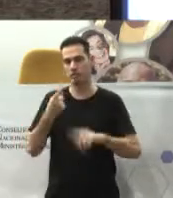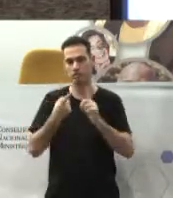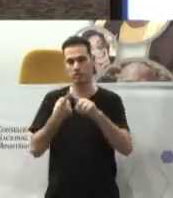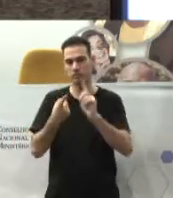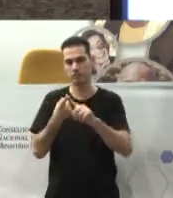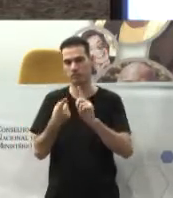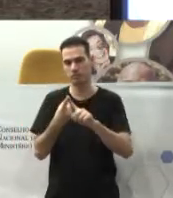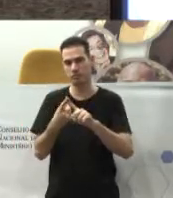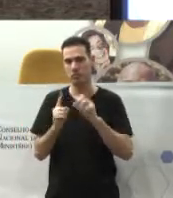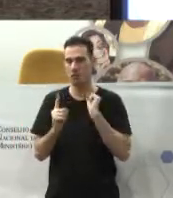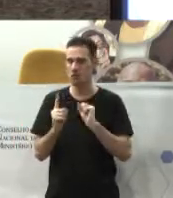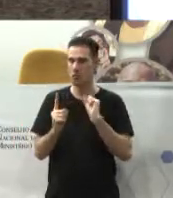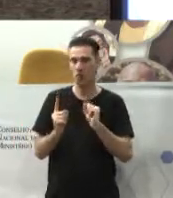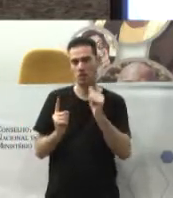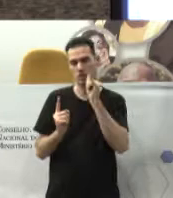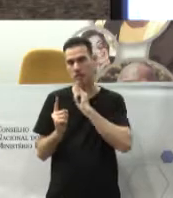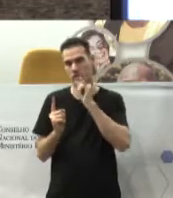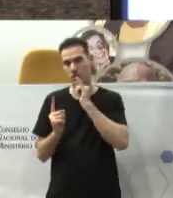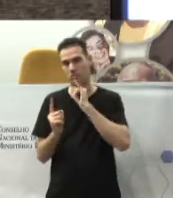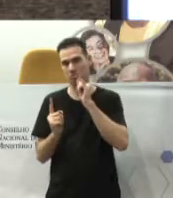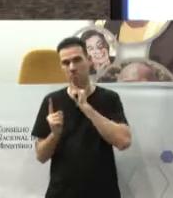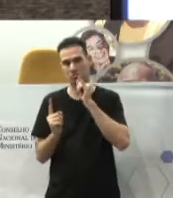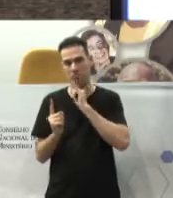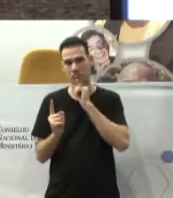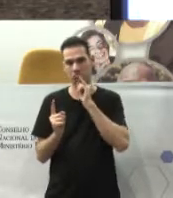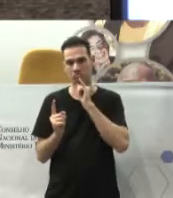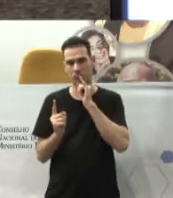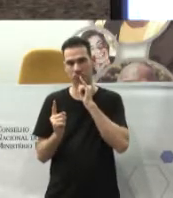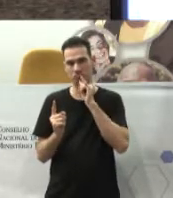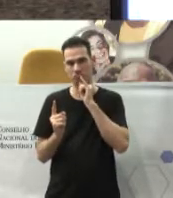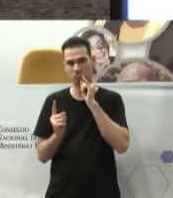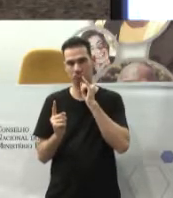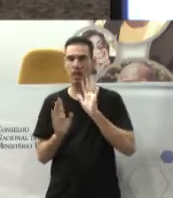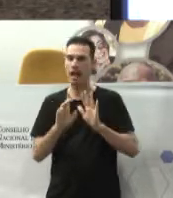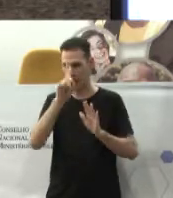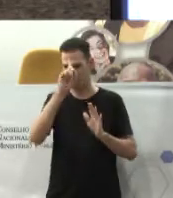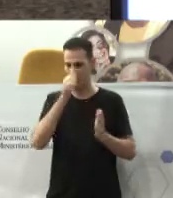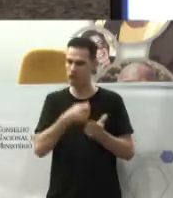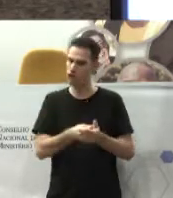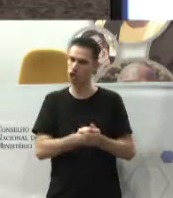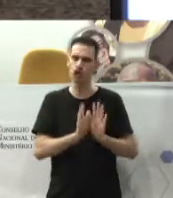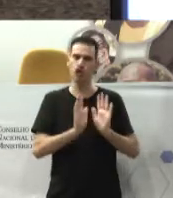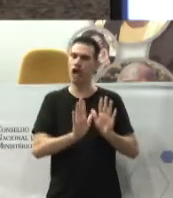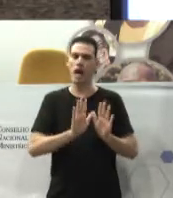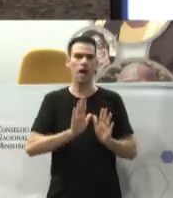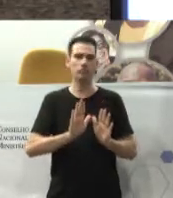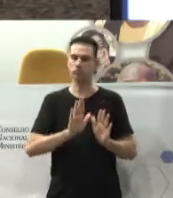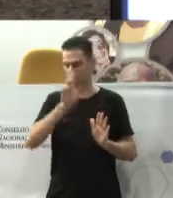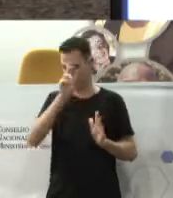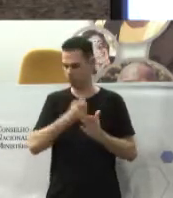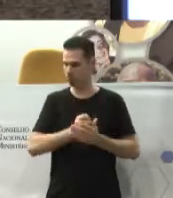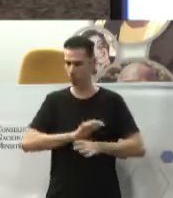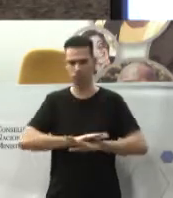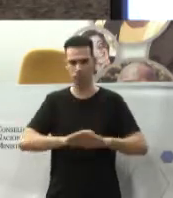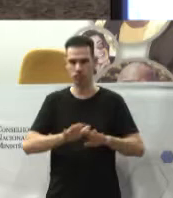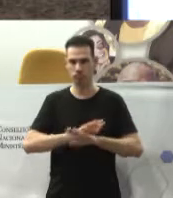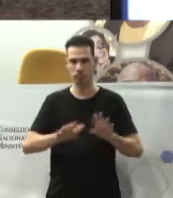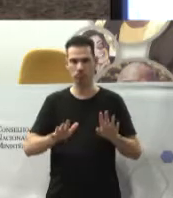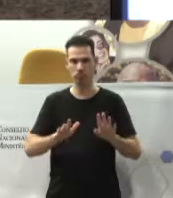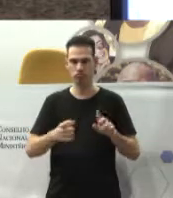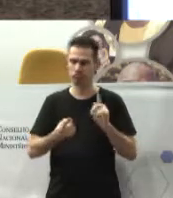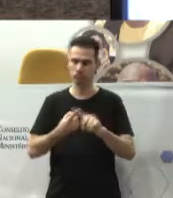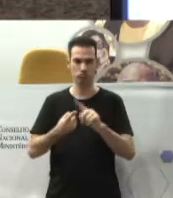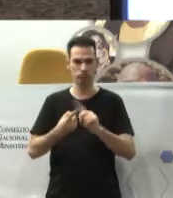dispositivo. Que eu posso interpretá-lo, mas, no caso, a sentença já interpretou e que, portanto, essa sentença é